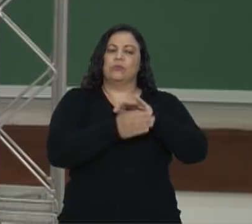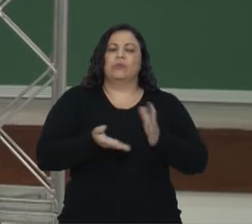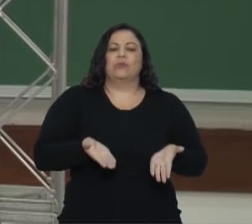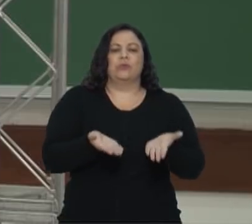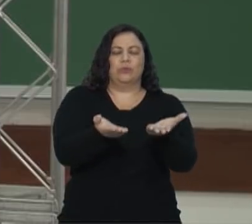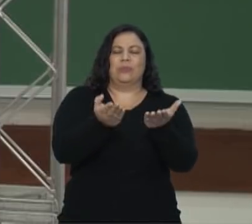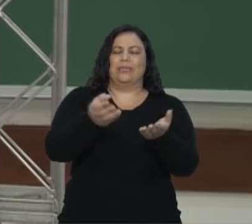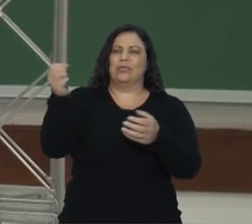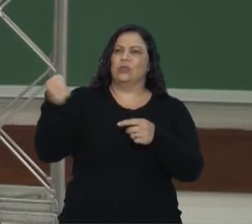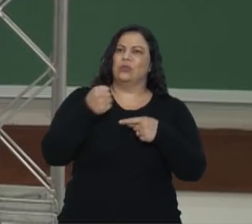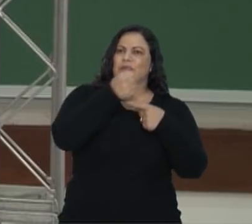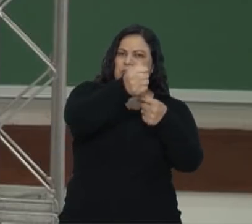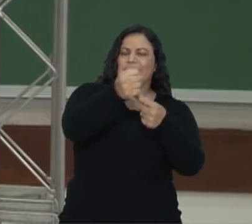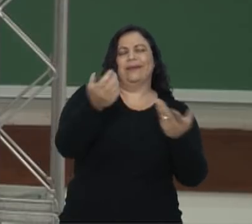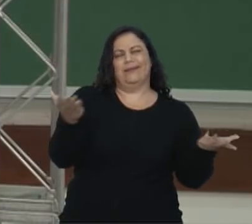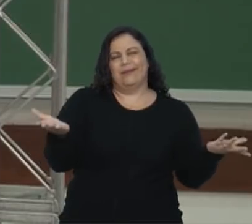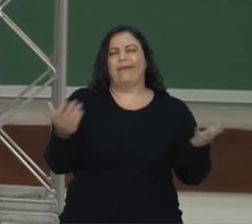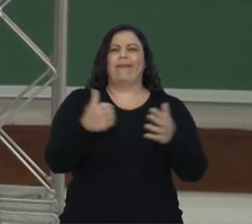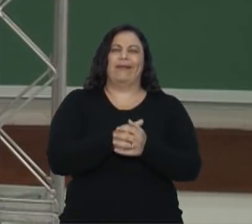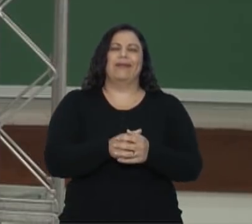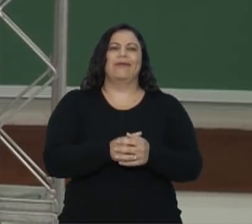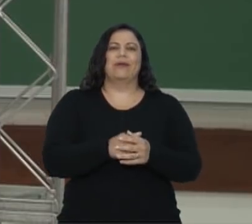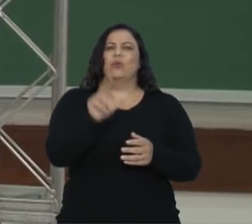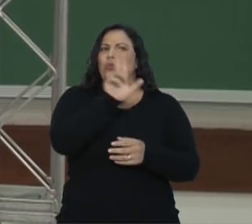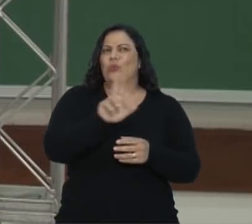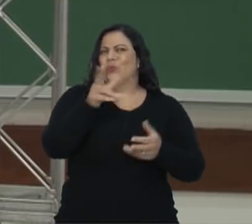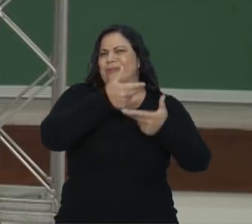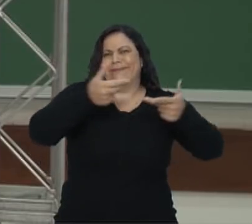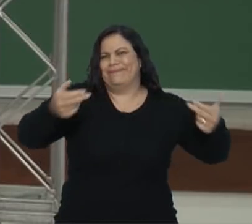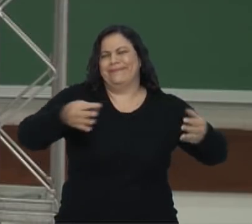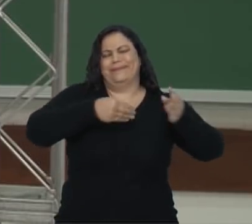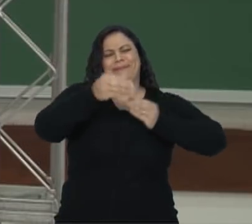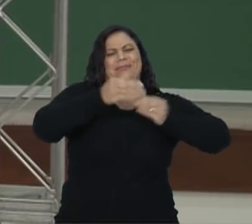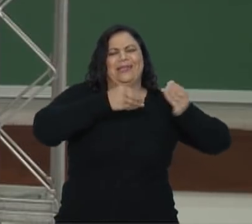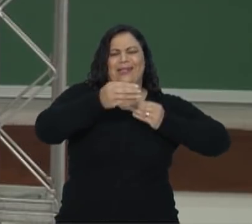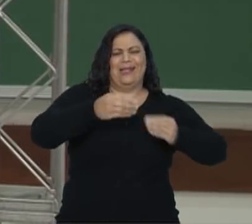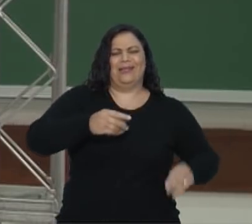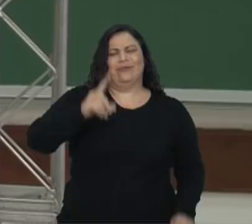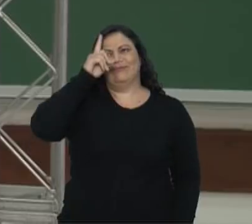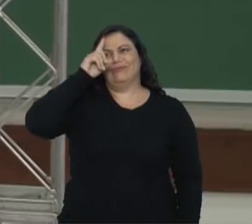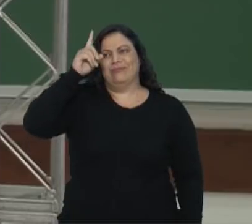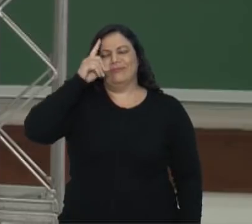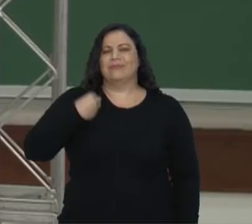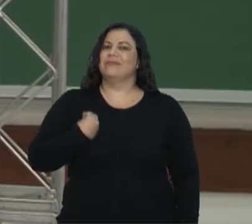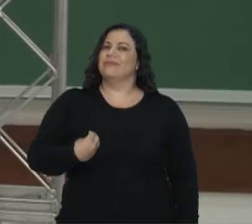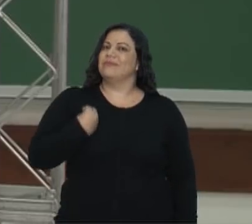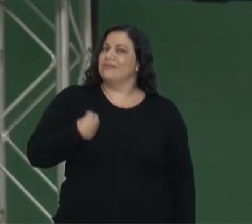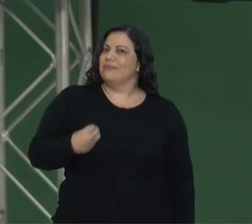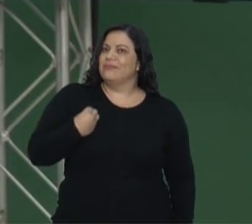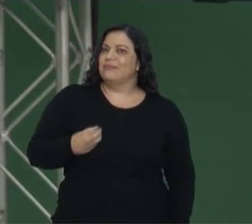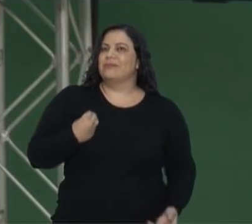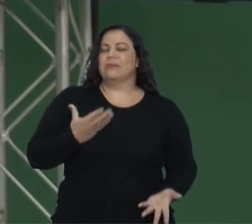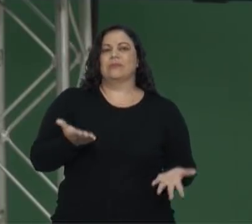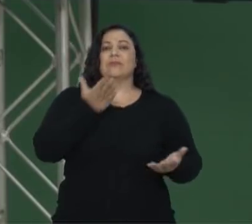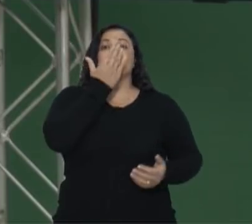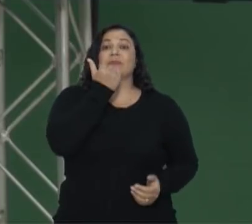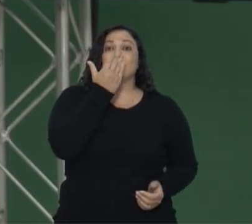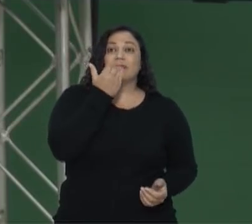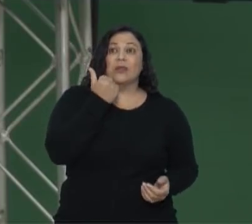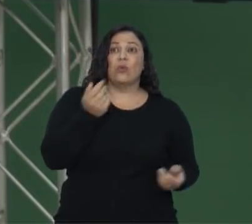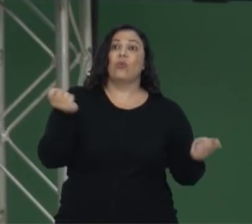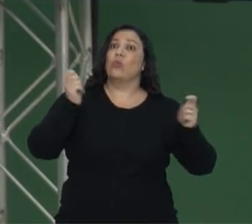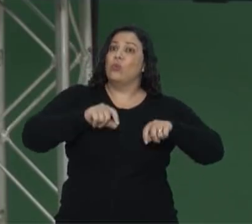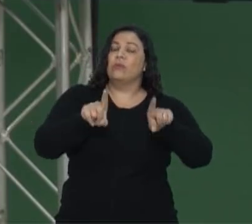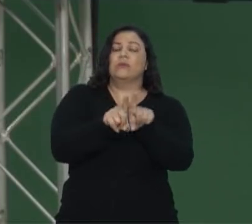para comer depois. Então, os plásticos estão muito presentes no nosso cotidiano. Os alimentos vêm em